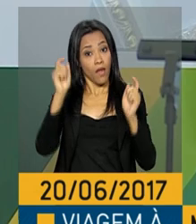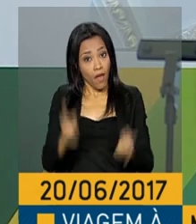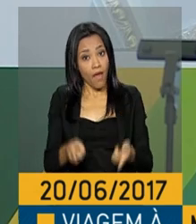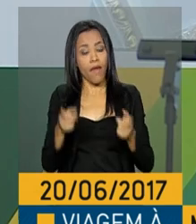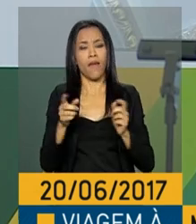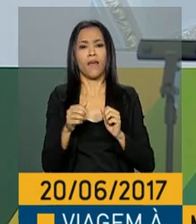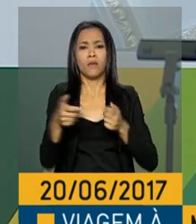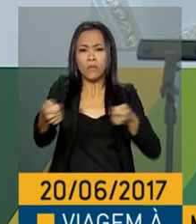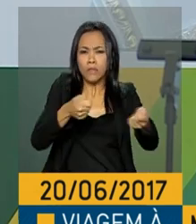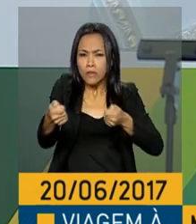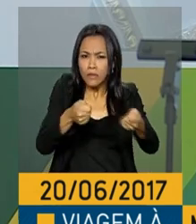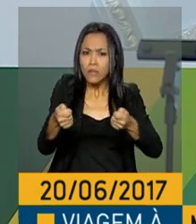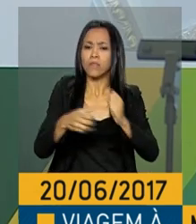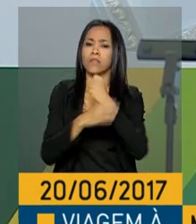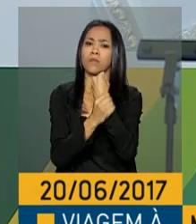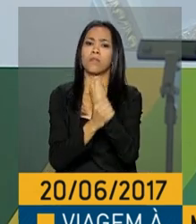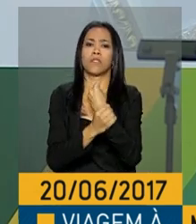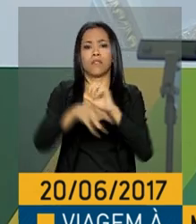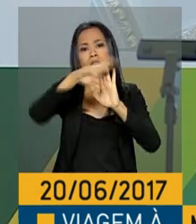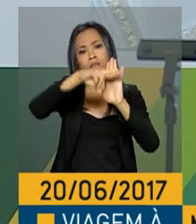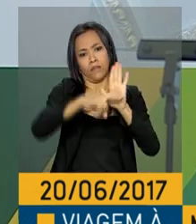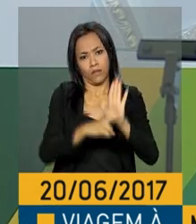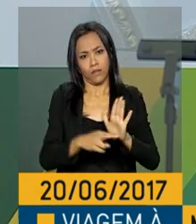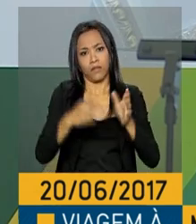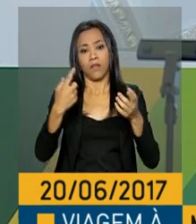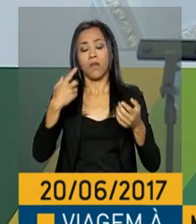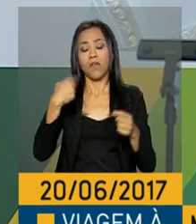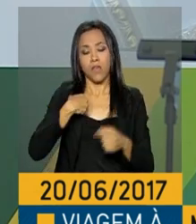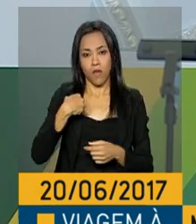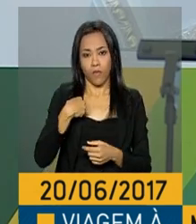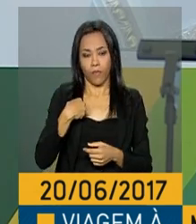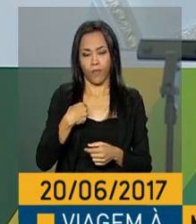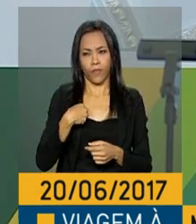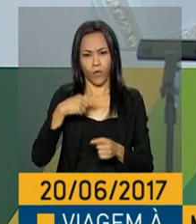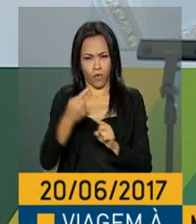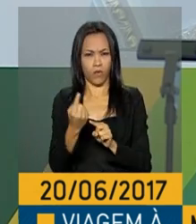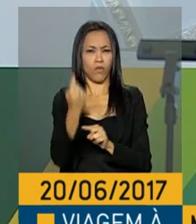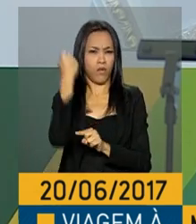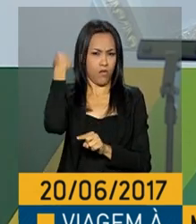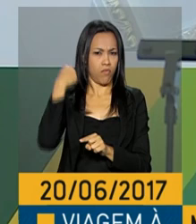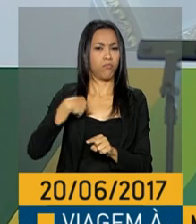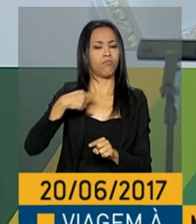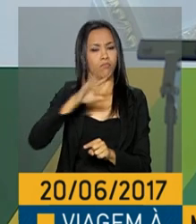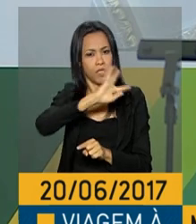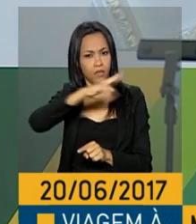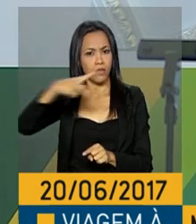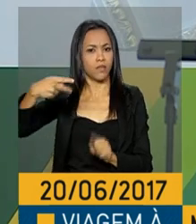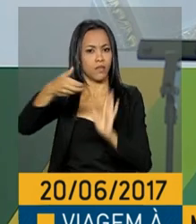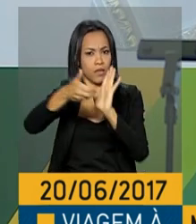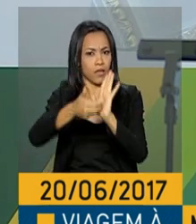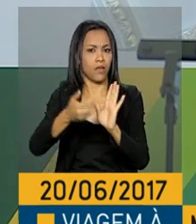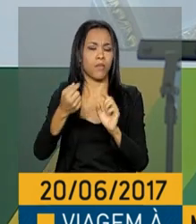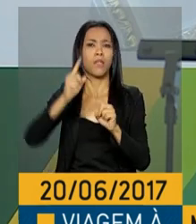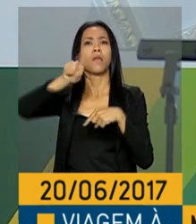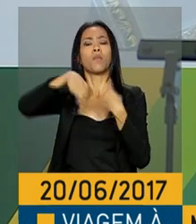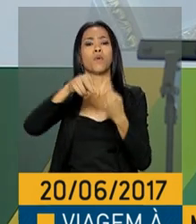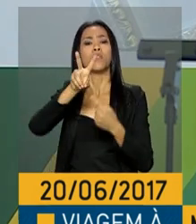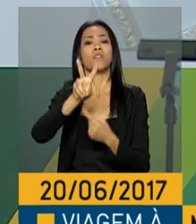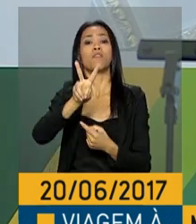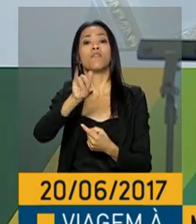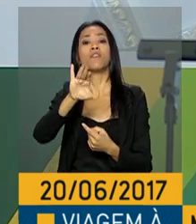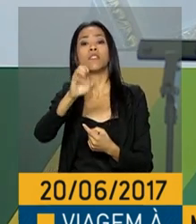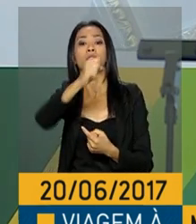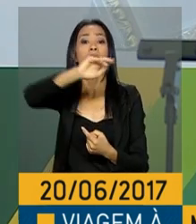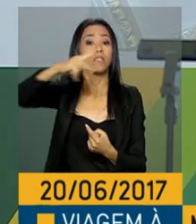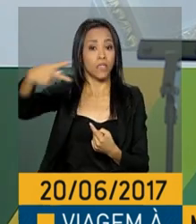com a redução da burocracia. Ao longo do tempo, mesmo eu, quando presidente da Câmara dos Deputados, em várias oportunidades, depois vice-presidente, quando vinha